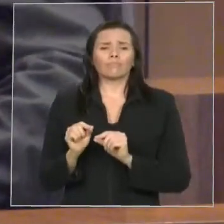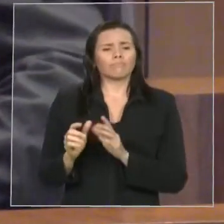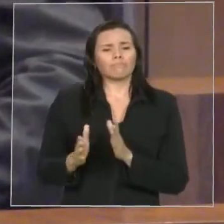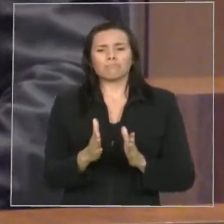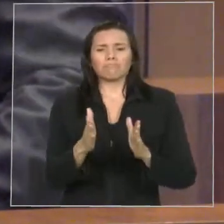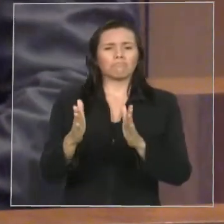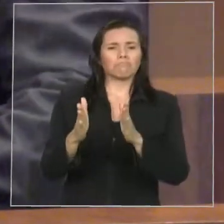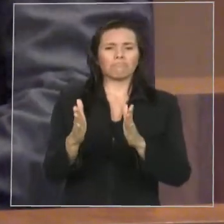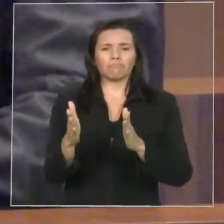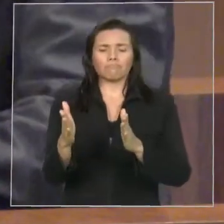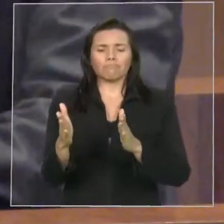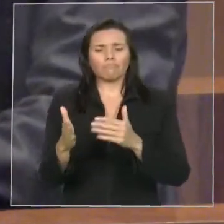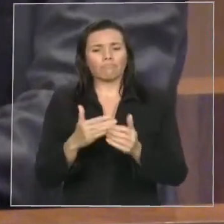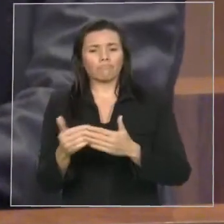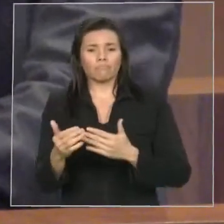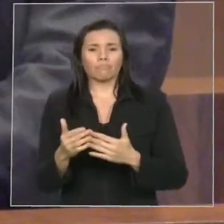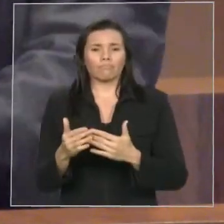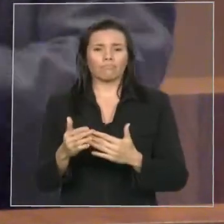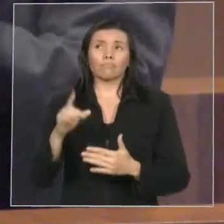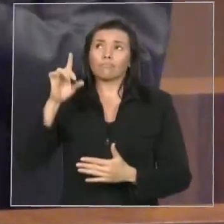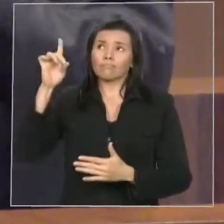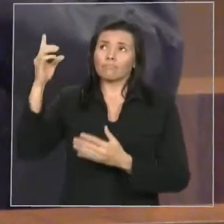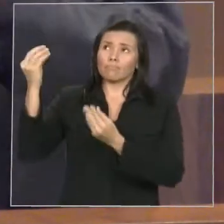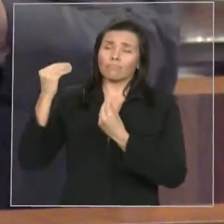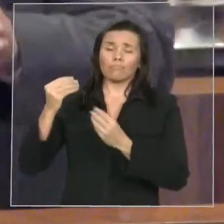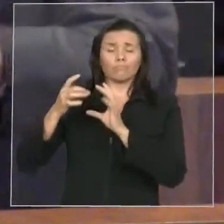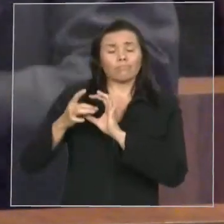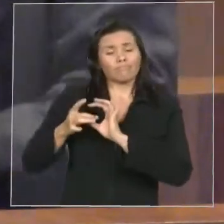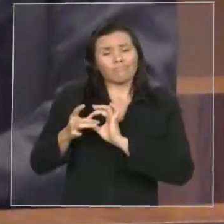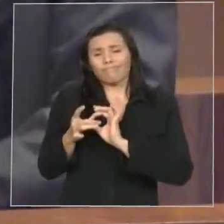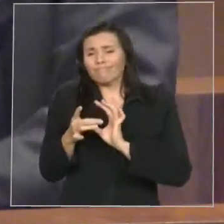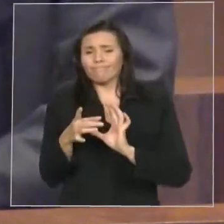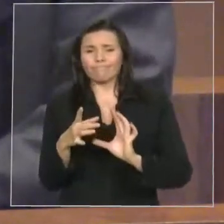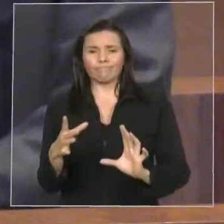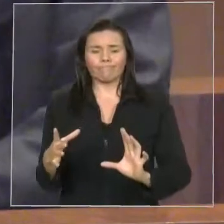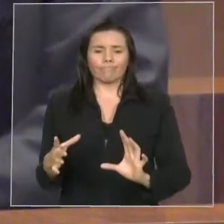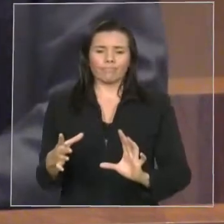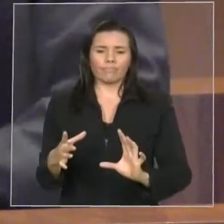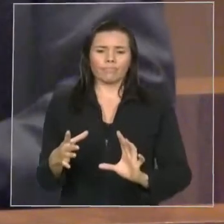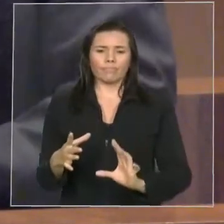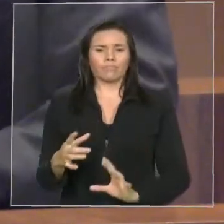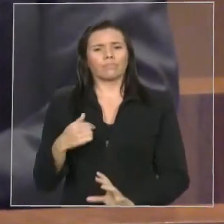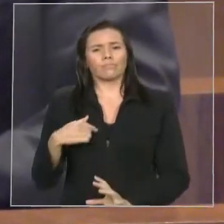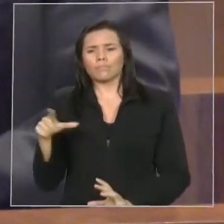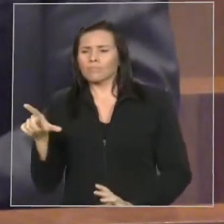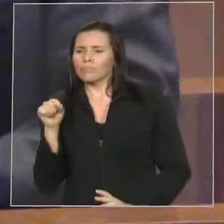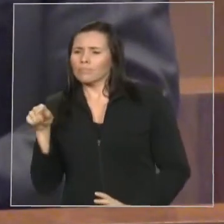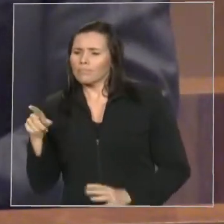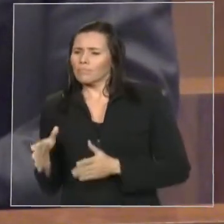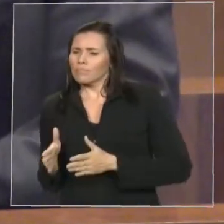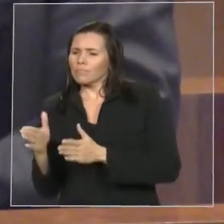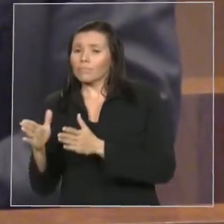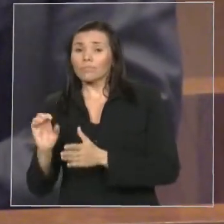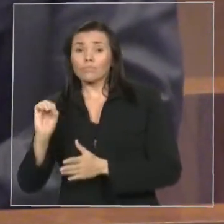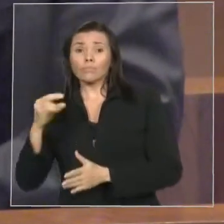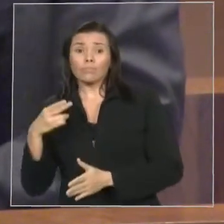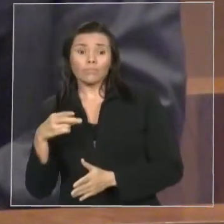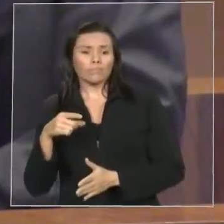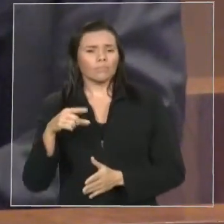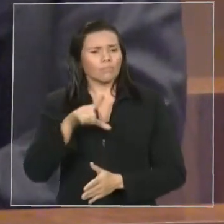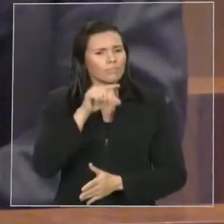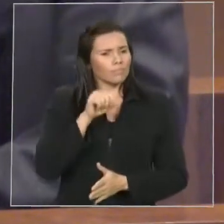que a gente tem de seguir este ou aquele caminho.